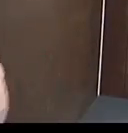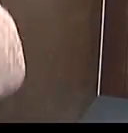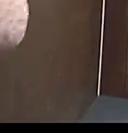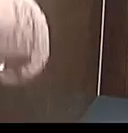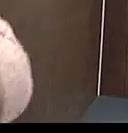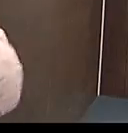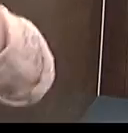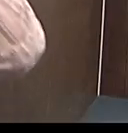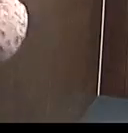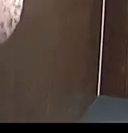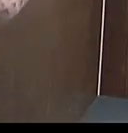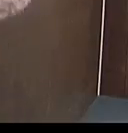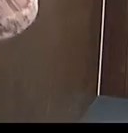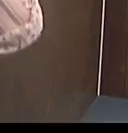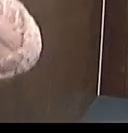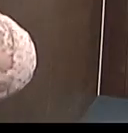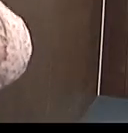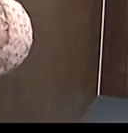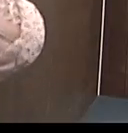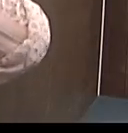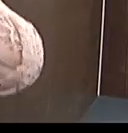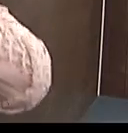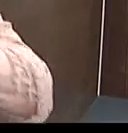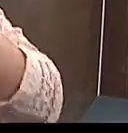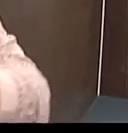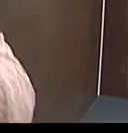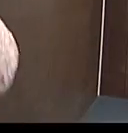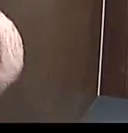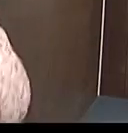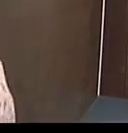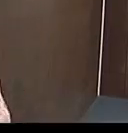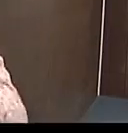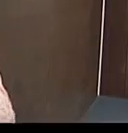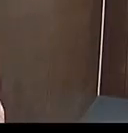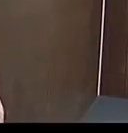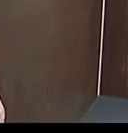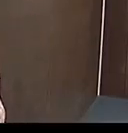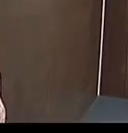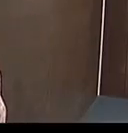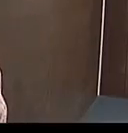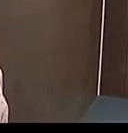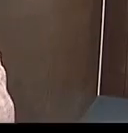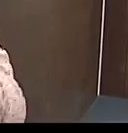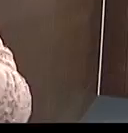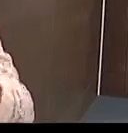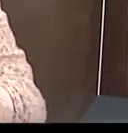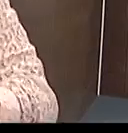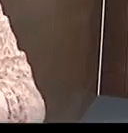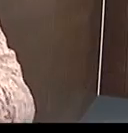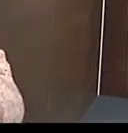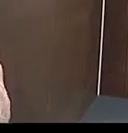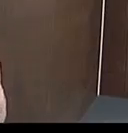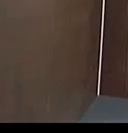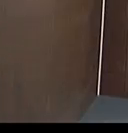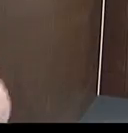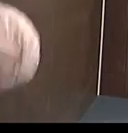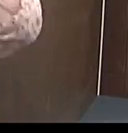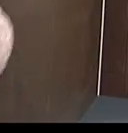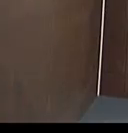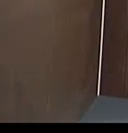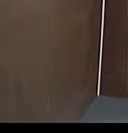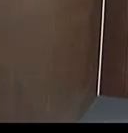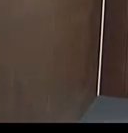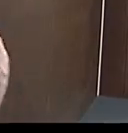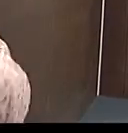Lei 10.436 de 2002. E o que queremos também para o futuro, na